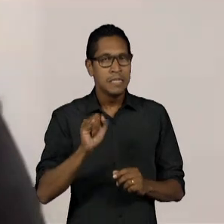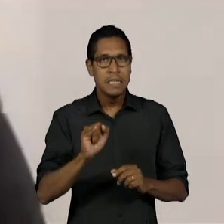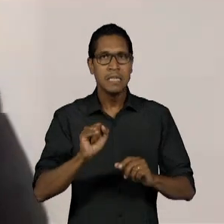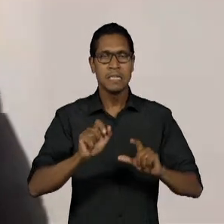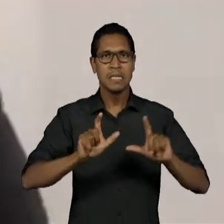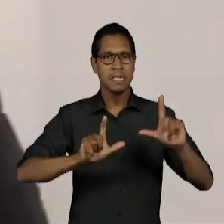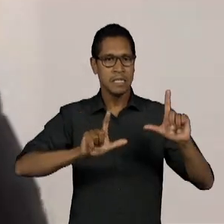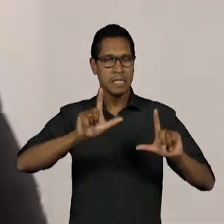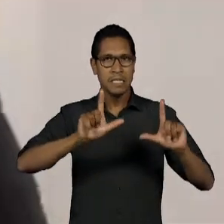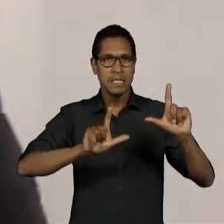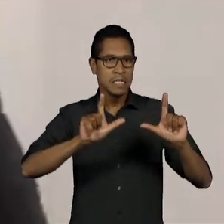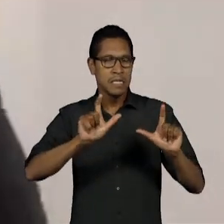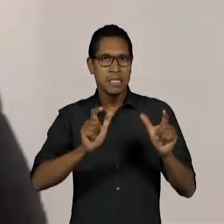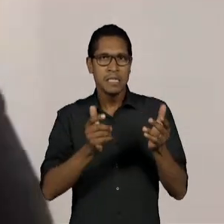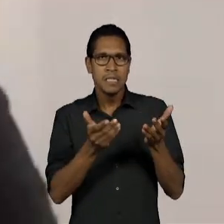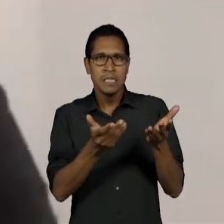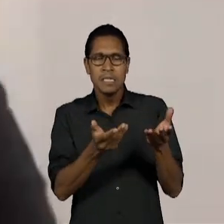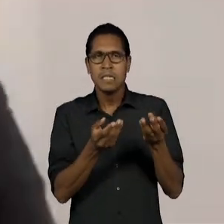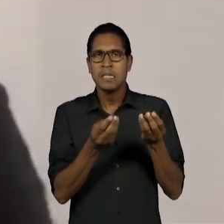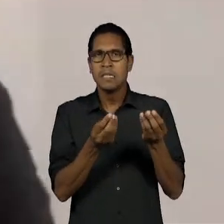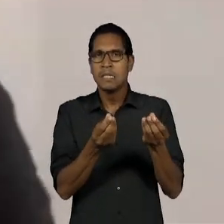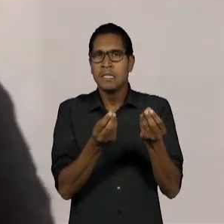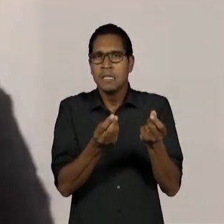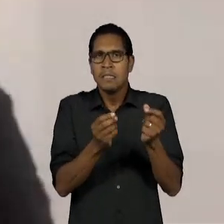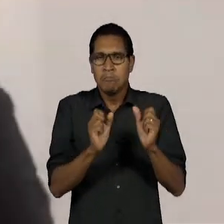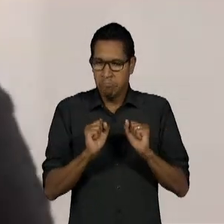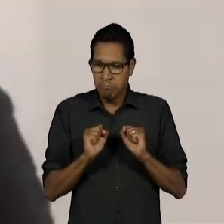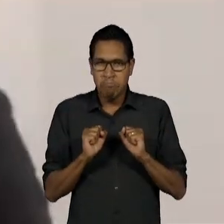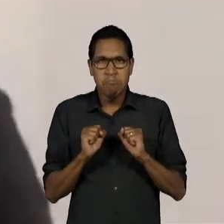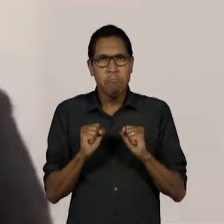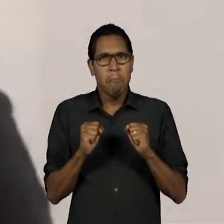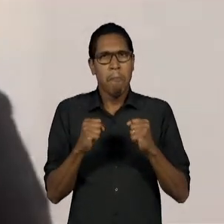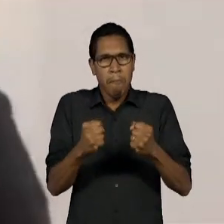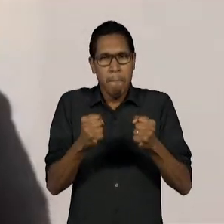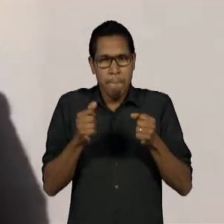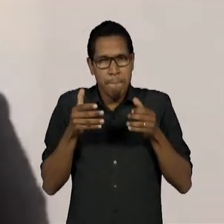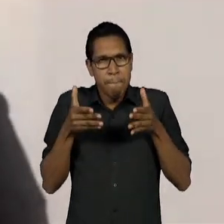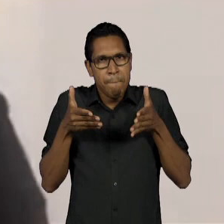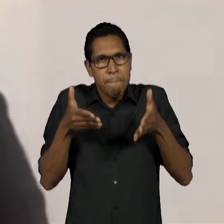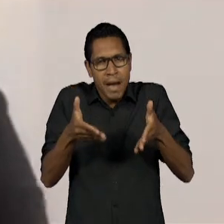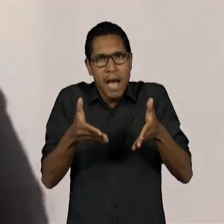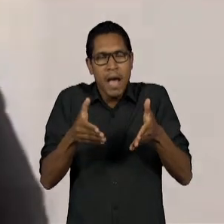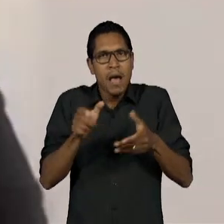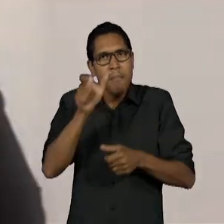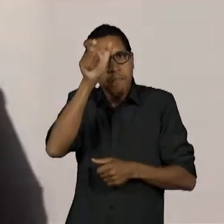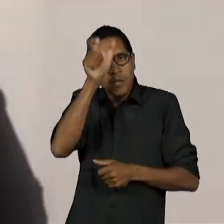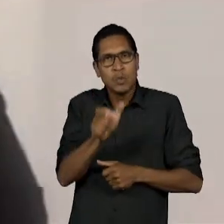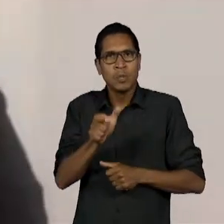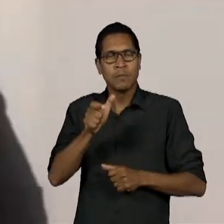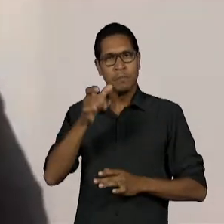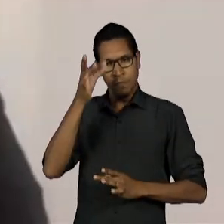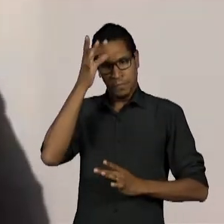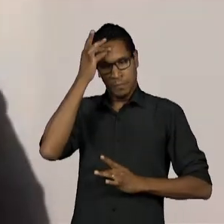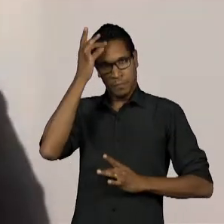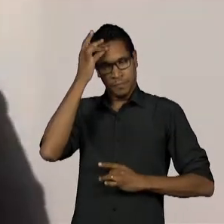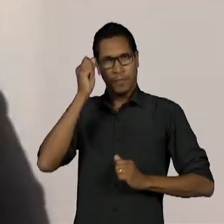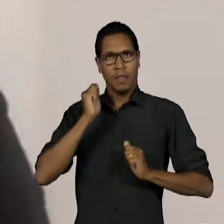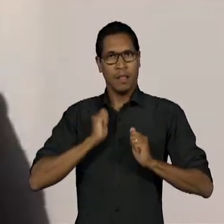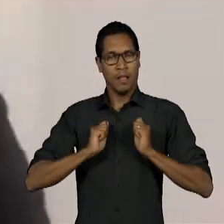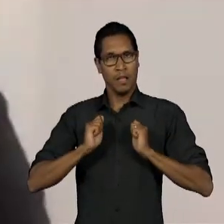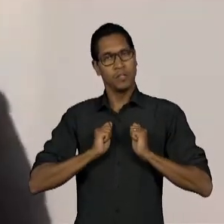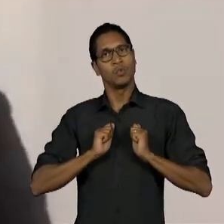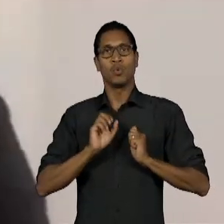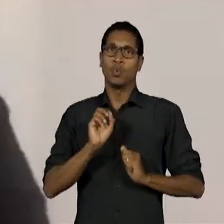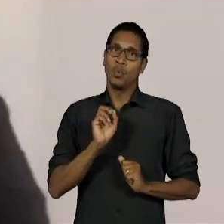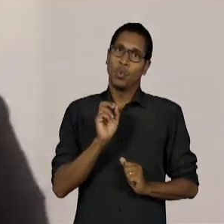feita com muito empenho por quem interpreta, ou feita